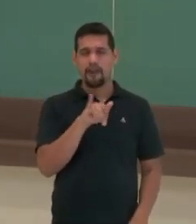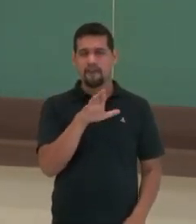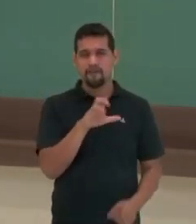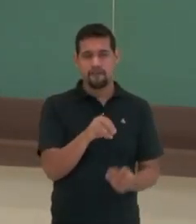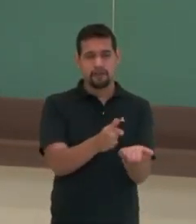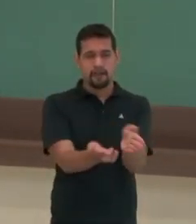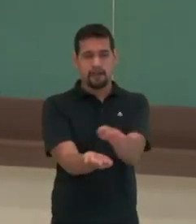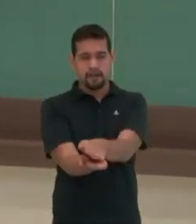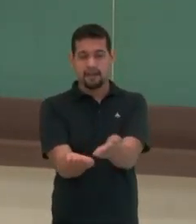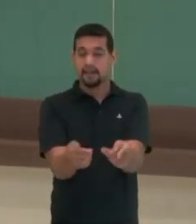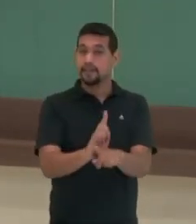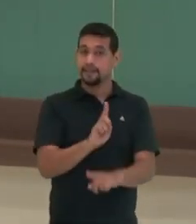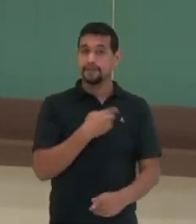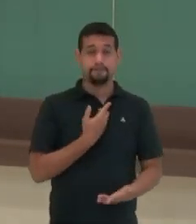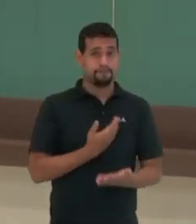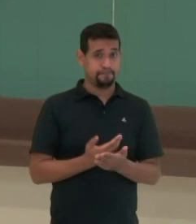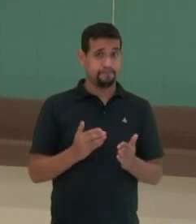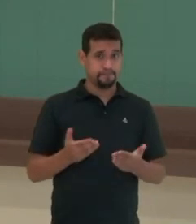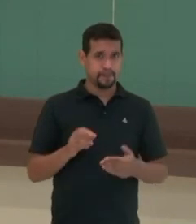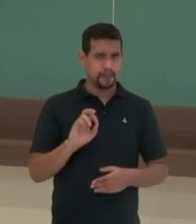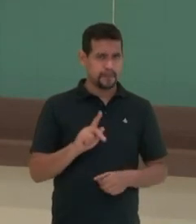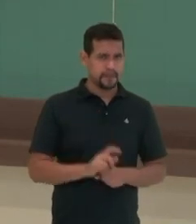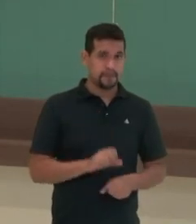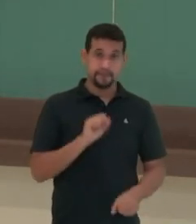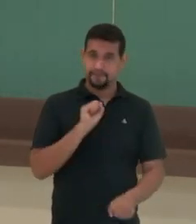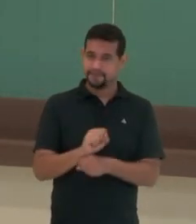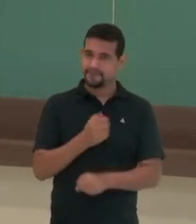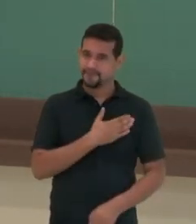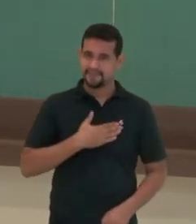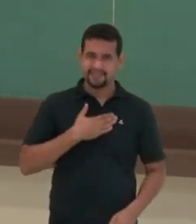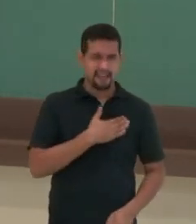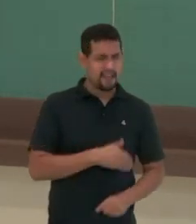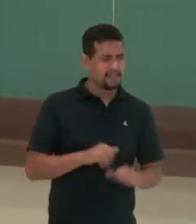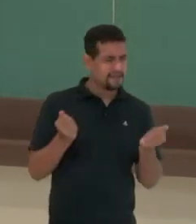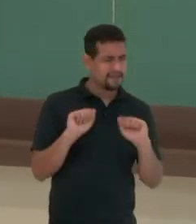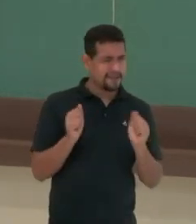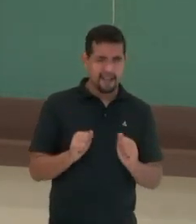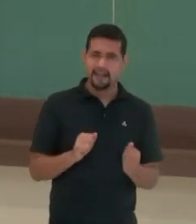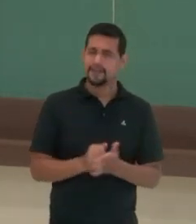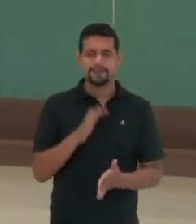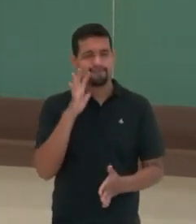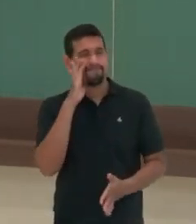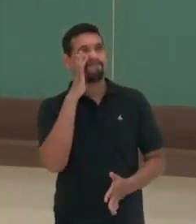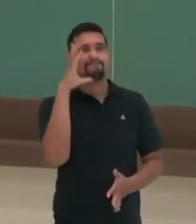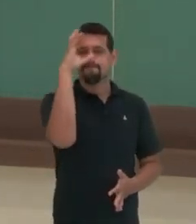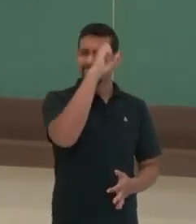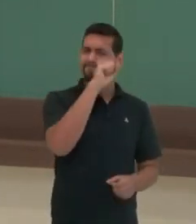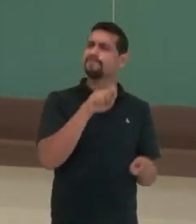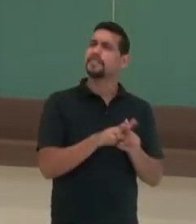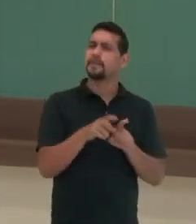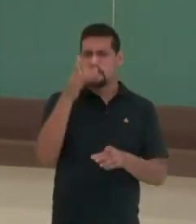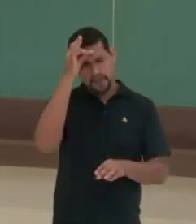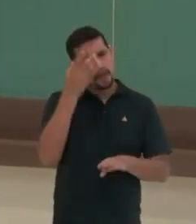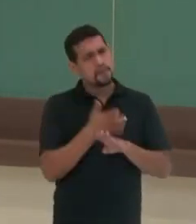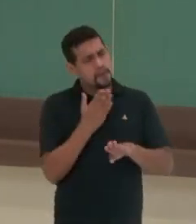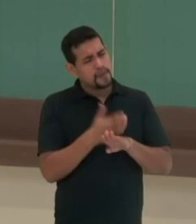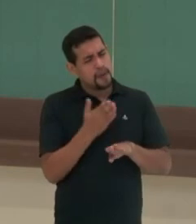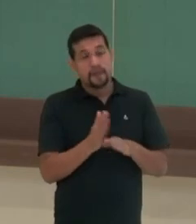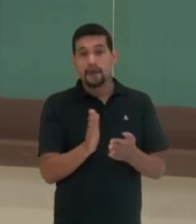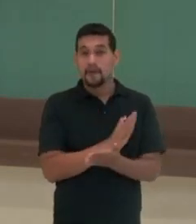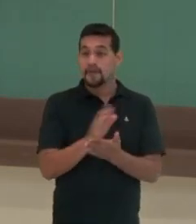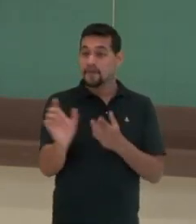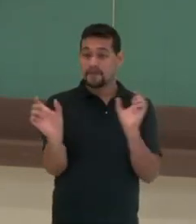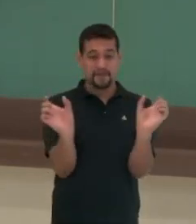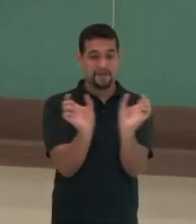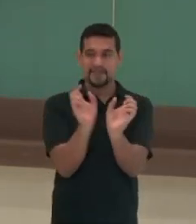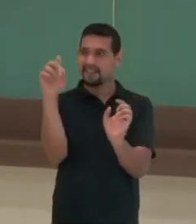para a nossa aula de hoje. Então, espero que vocês tenham adorado, apreciado e que fiquem praticando aí umas rimas